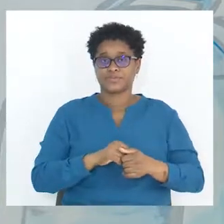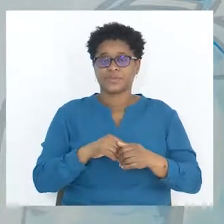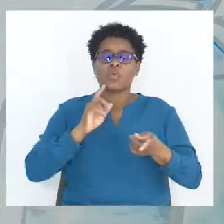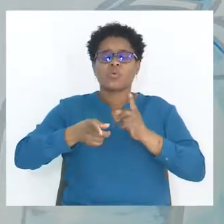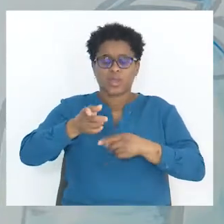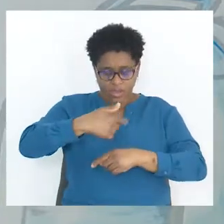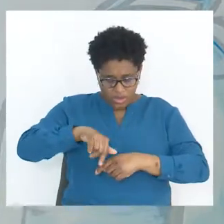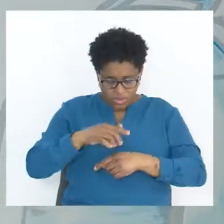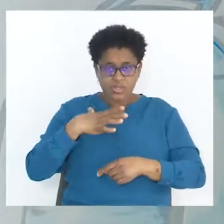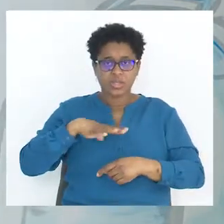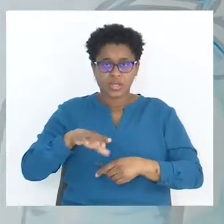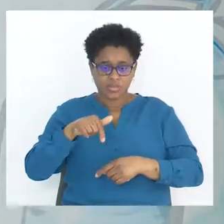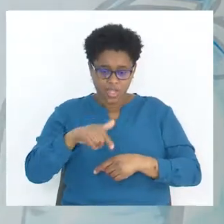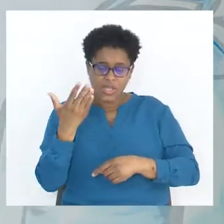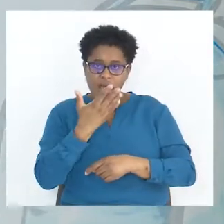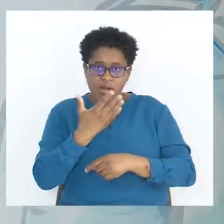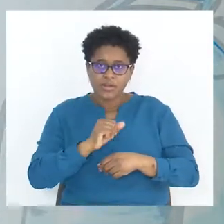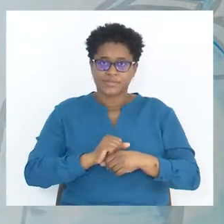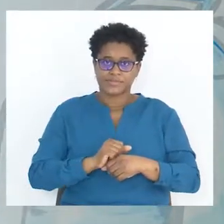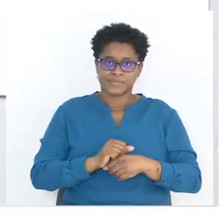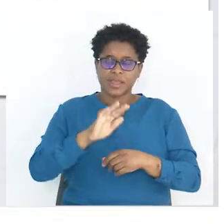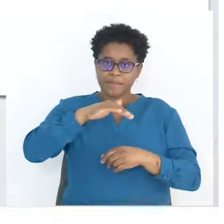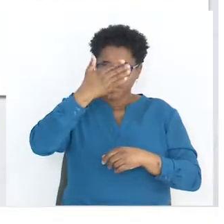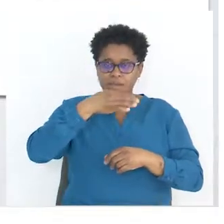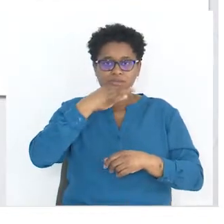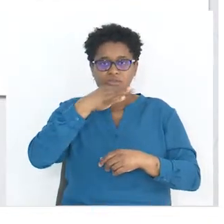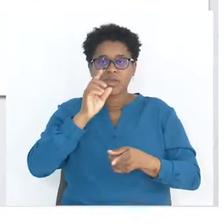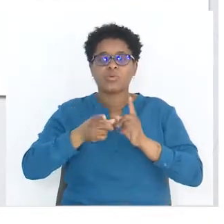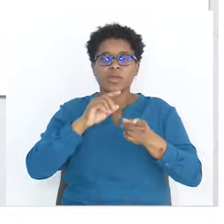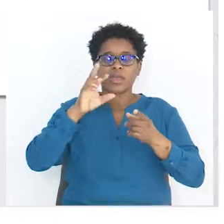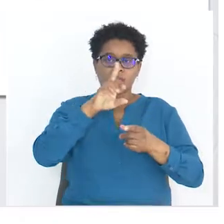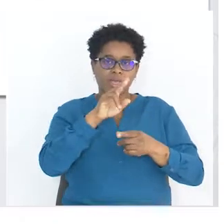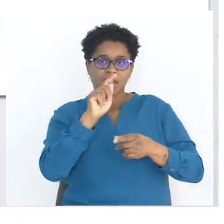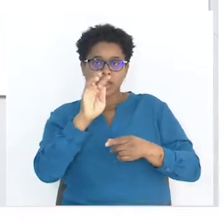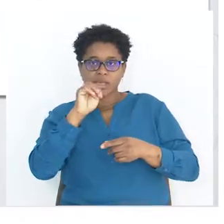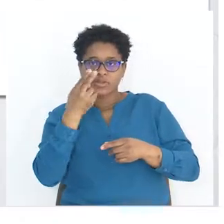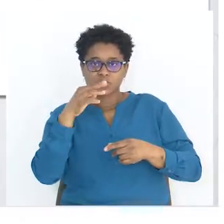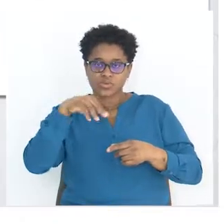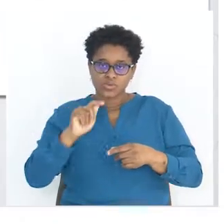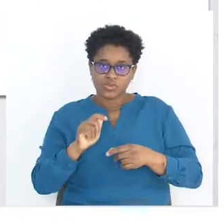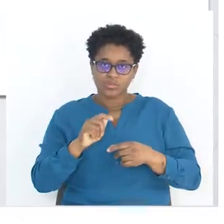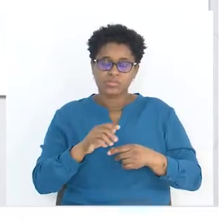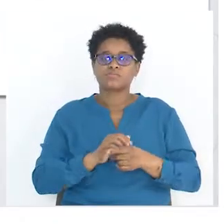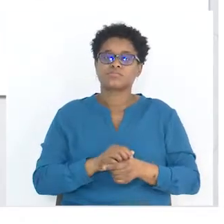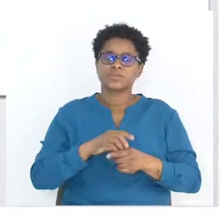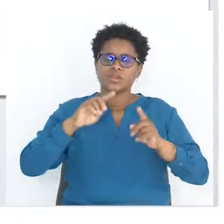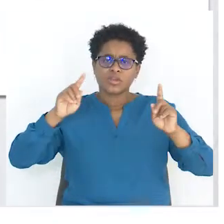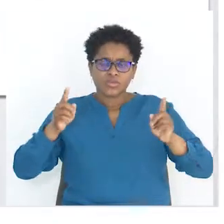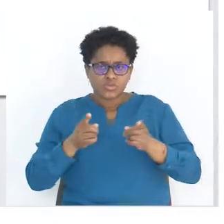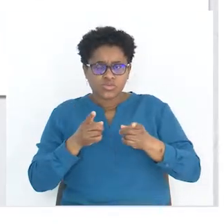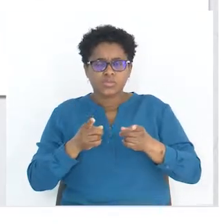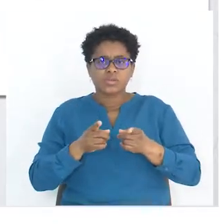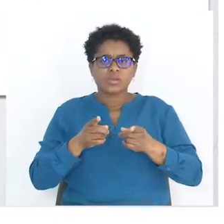O que é que nós queremos com esta aula? Primeiro, dizer o que é resumo. Resumo é